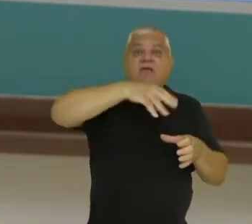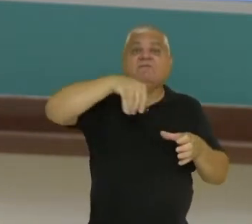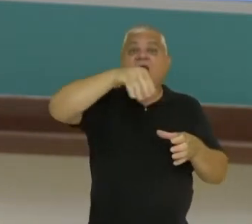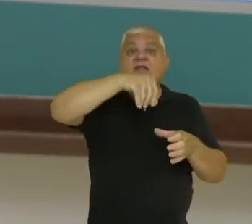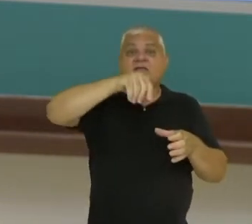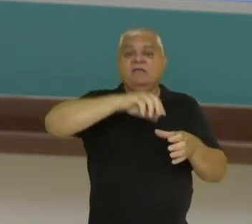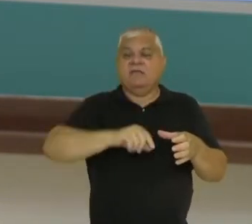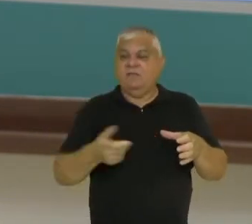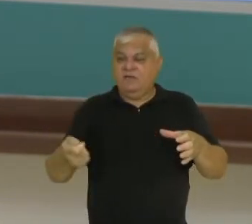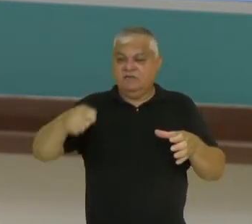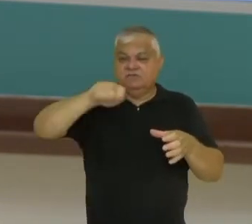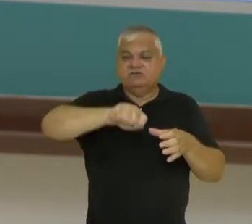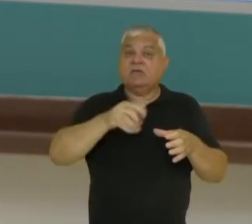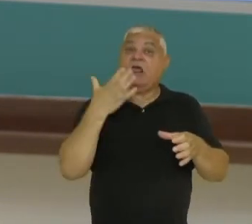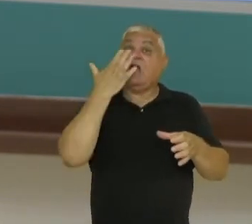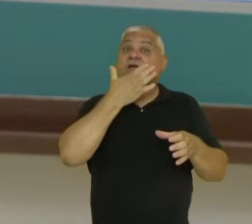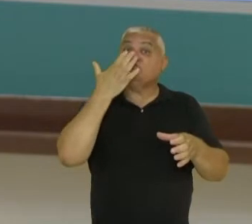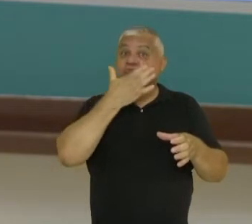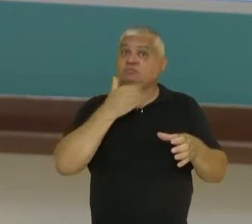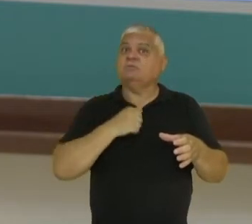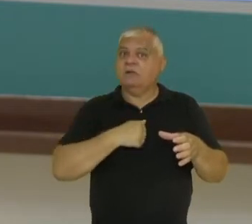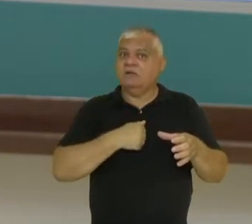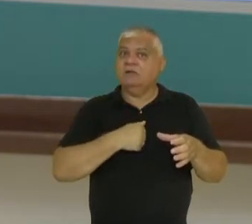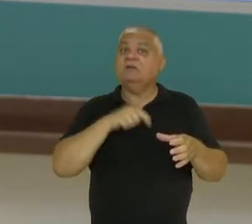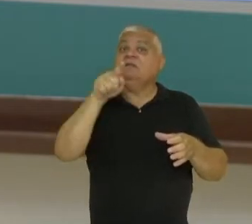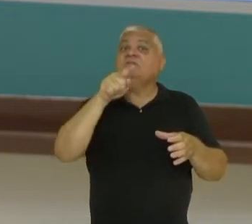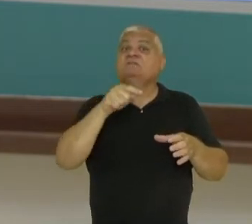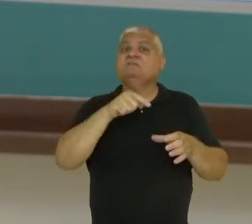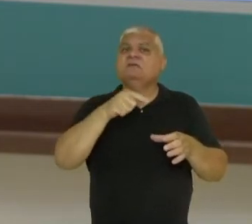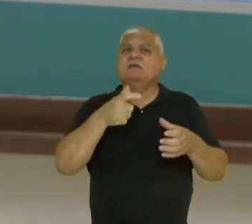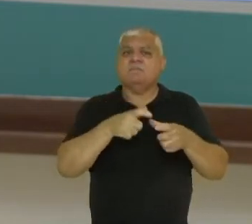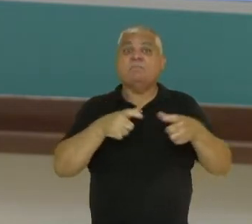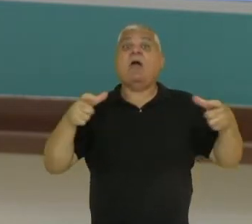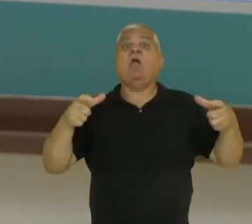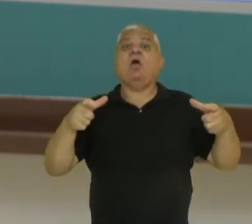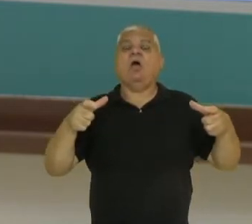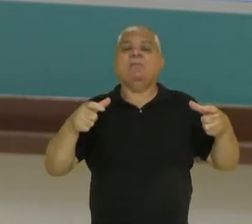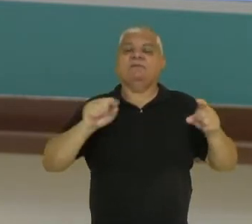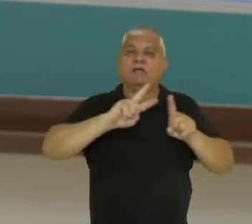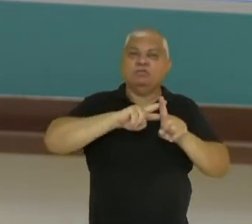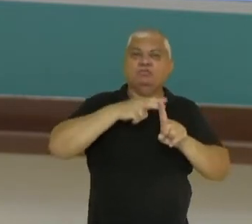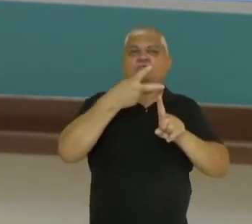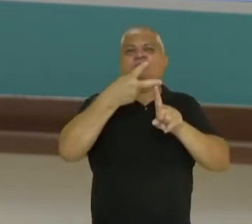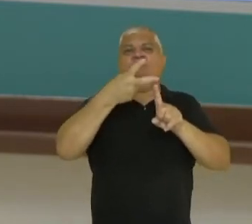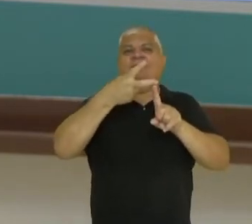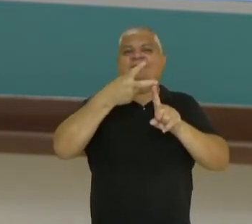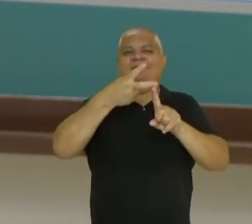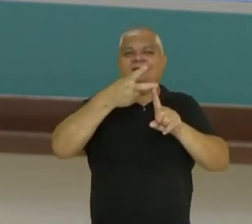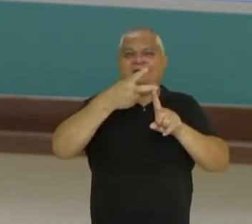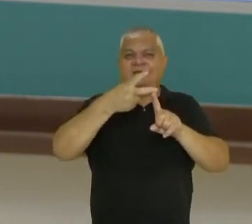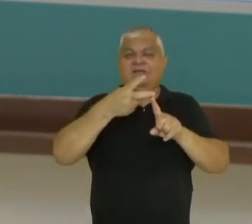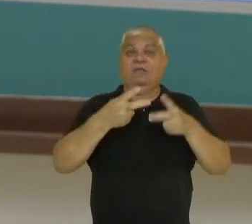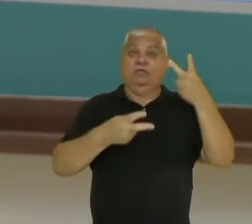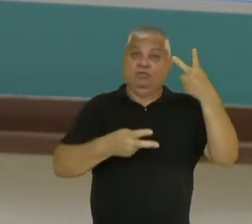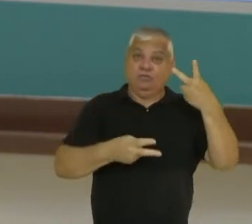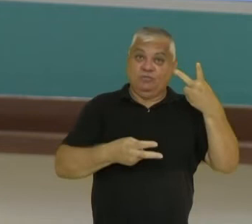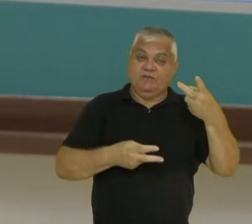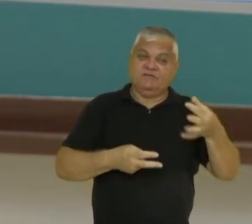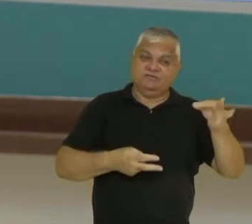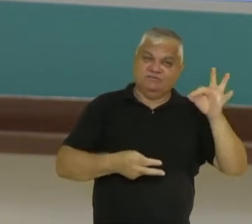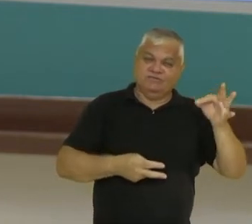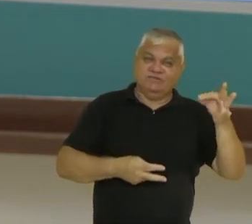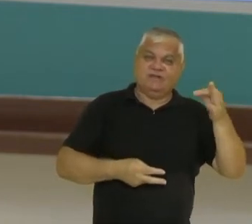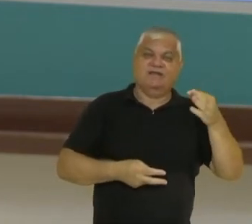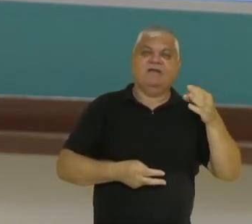1 xícara de açúcar, se você quiser fazer mais daquela receita, você vai ter que duplicar as quantidades de maneira igual, porque é 1 para 1,